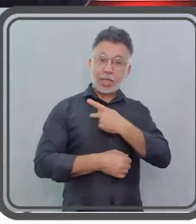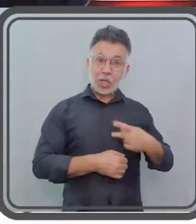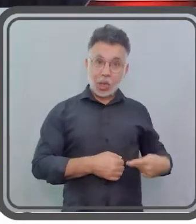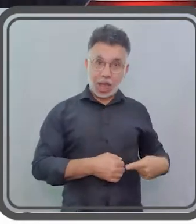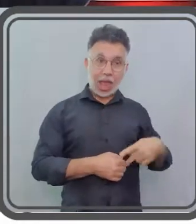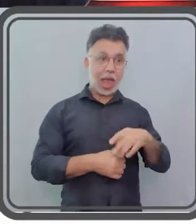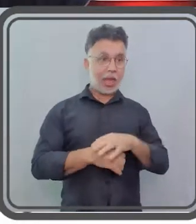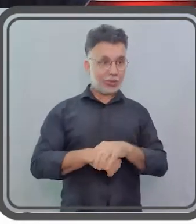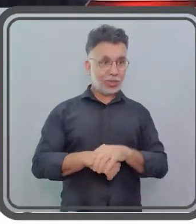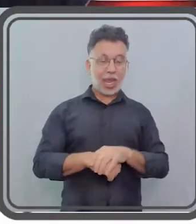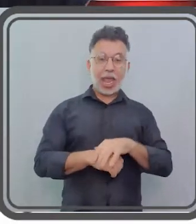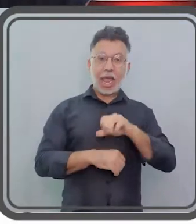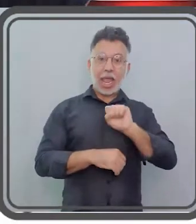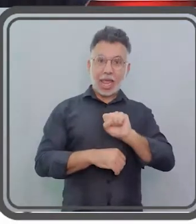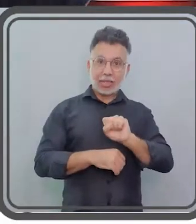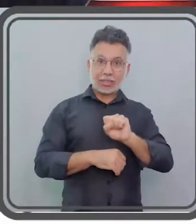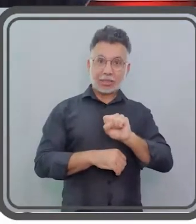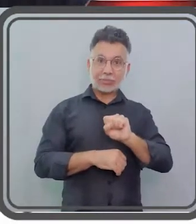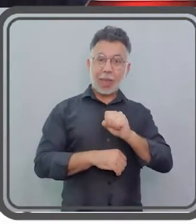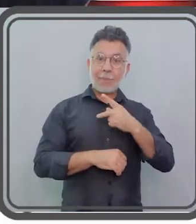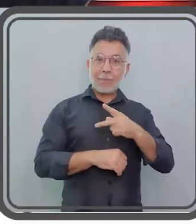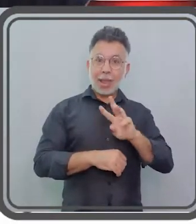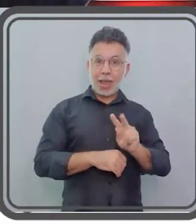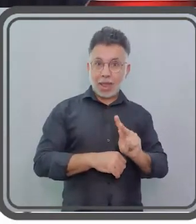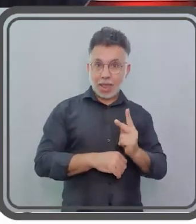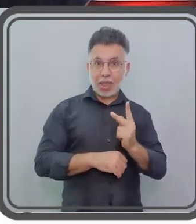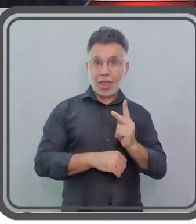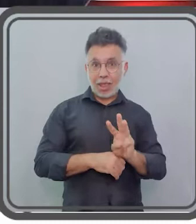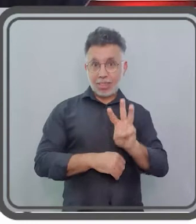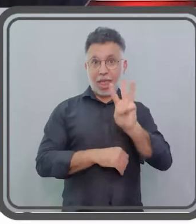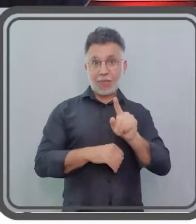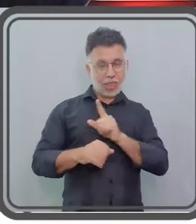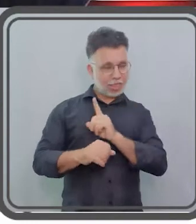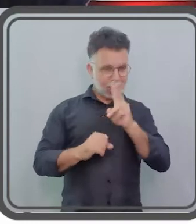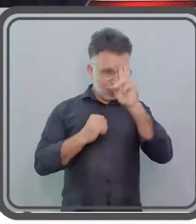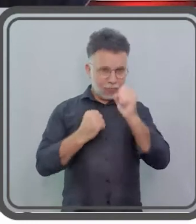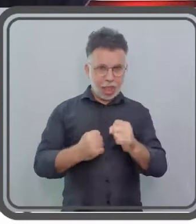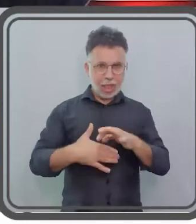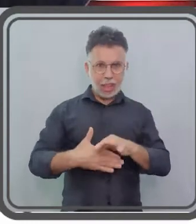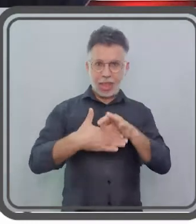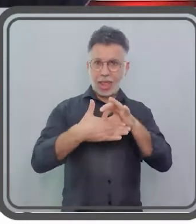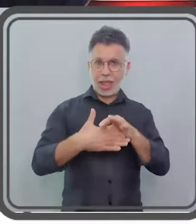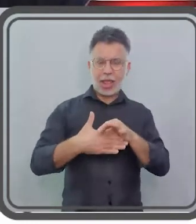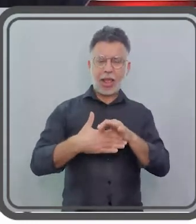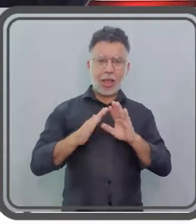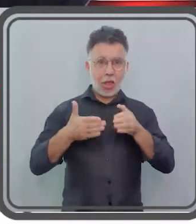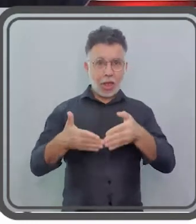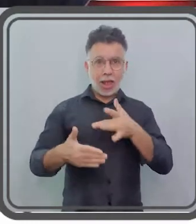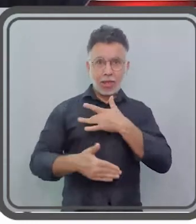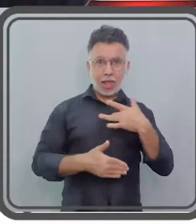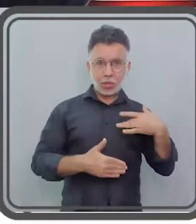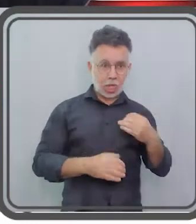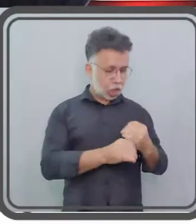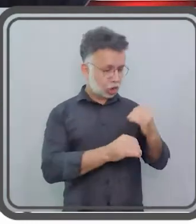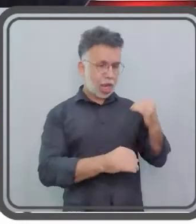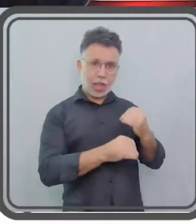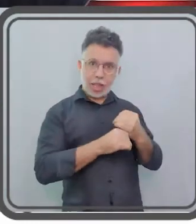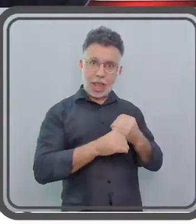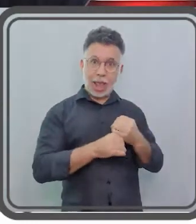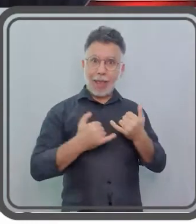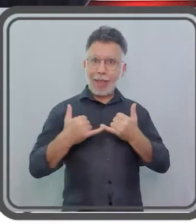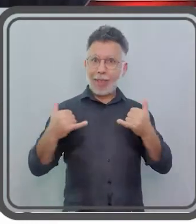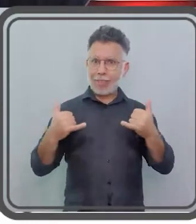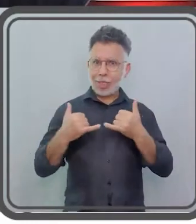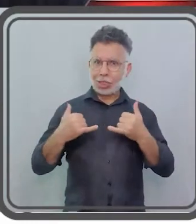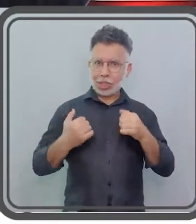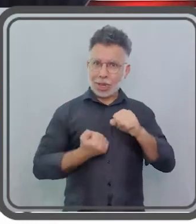Work. Ele vai explicar um pouquinho mais para a gente. Ele tem forte histórico de liderança nas áreas de saúde, engenharia e energia sustentável, né? Ao longo